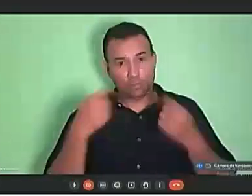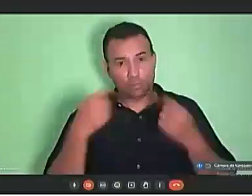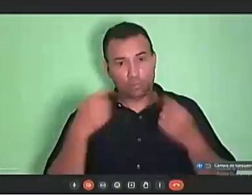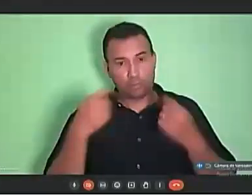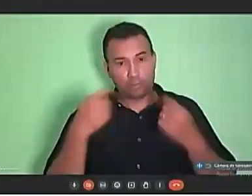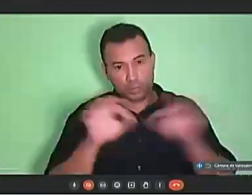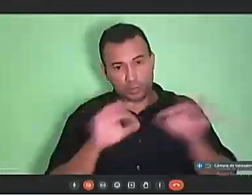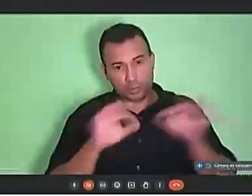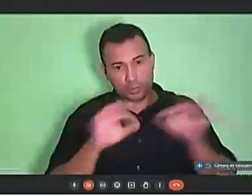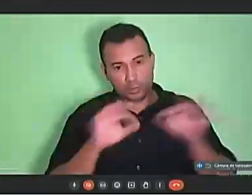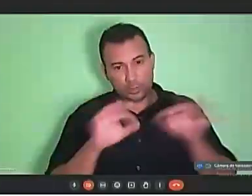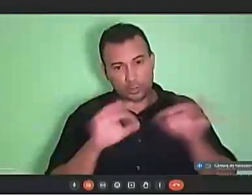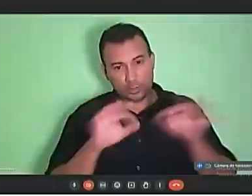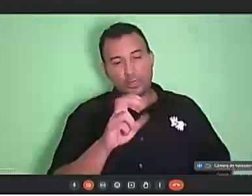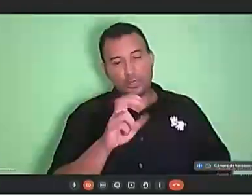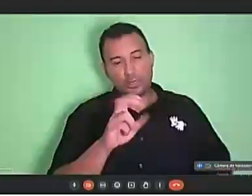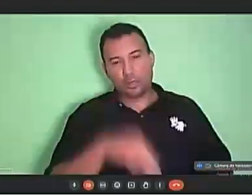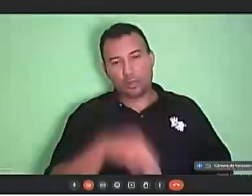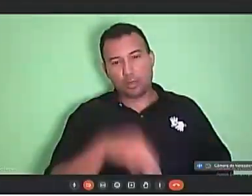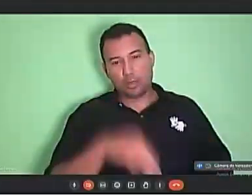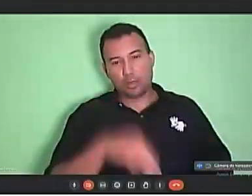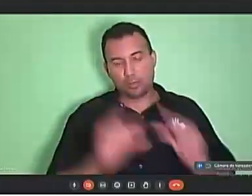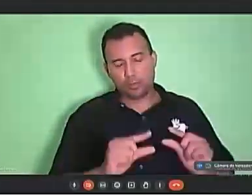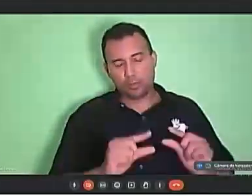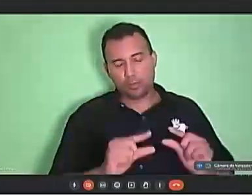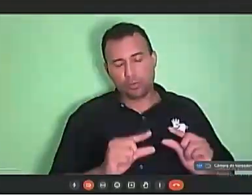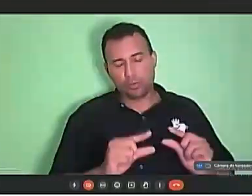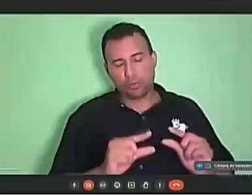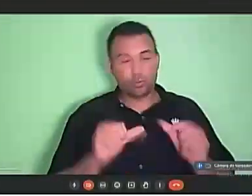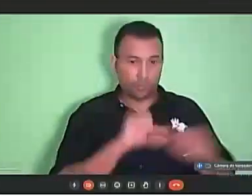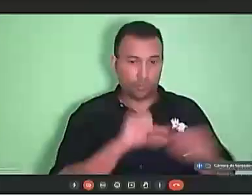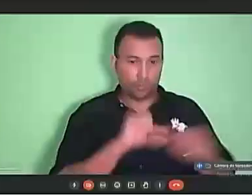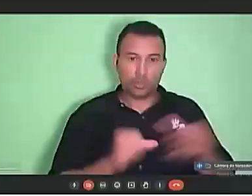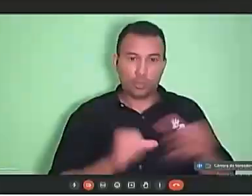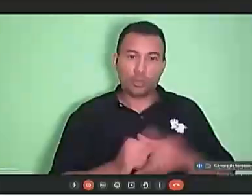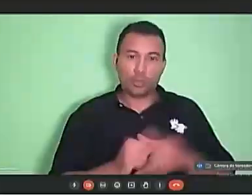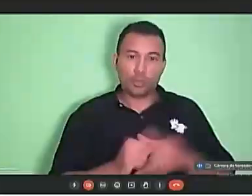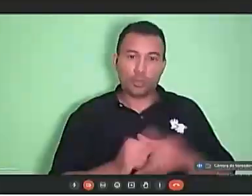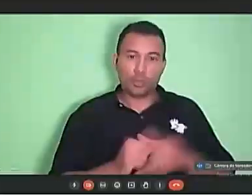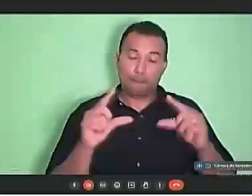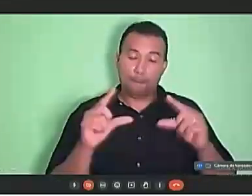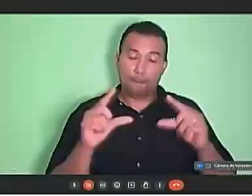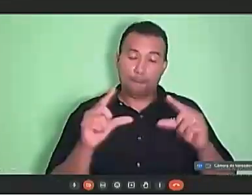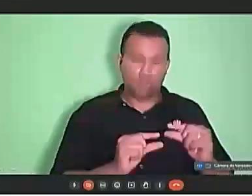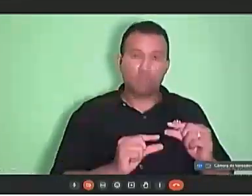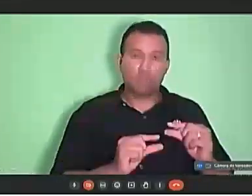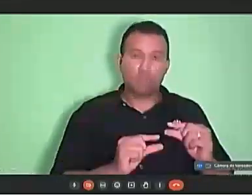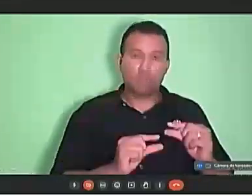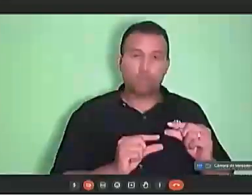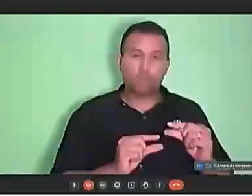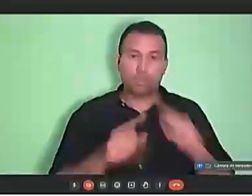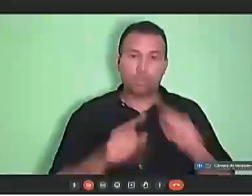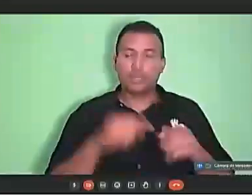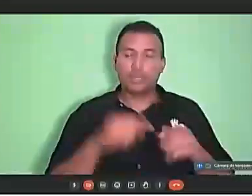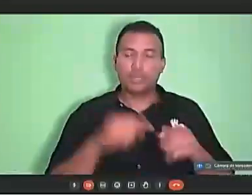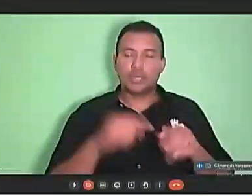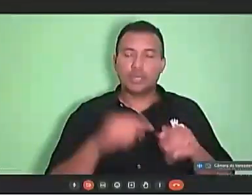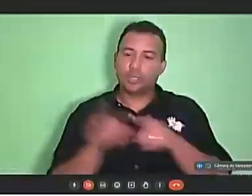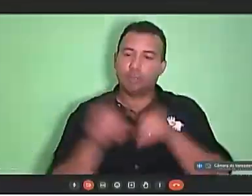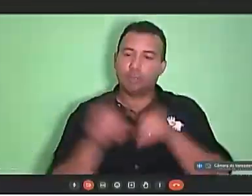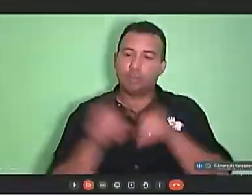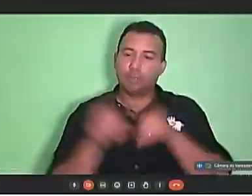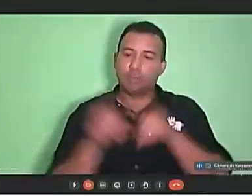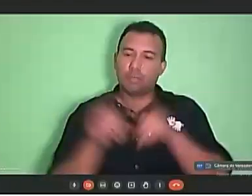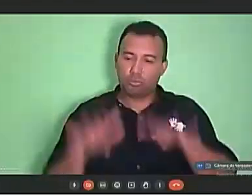quilômetros diminuir de 25 para 15 centímetros por quilômetro, de forma a diminuir o nível das cidades. Vamos lá, agora